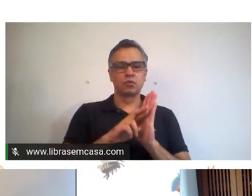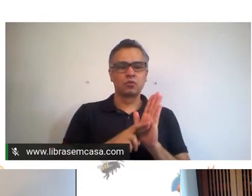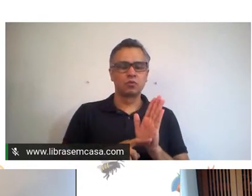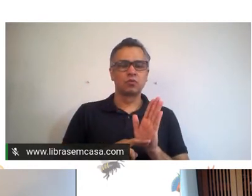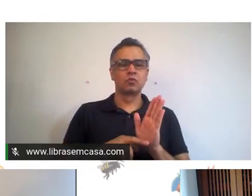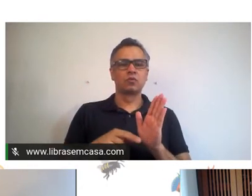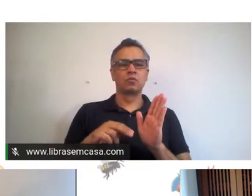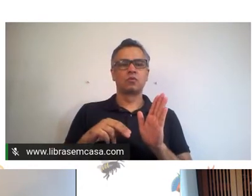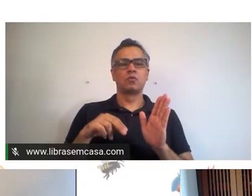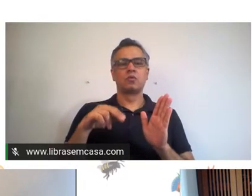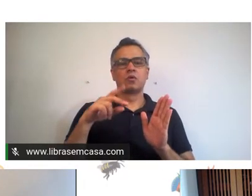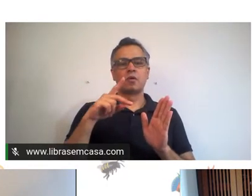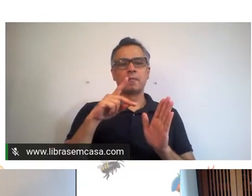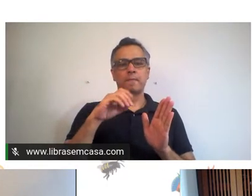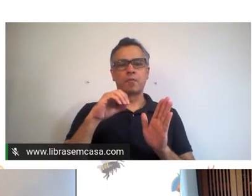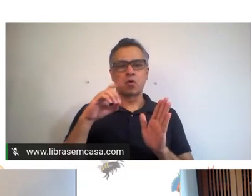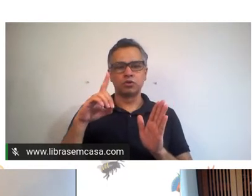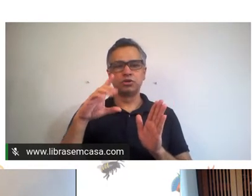Cheio do Joio e Trigo.